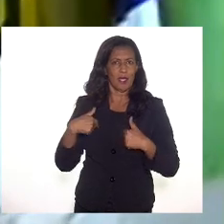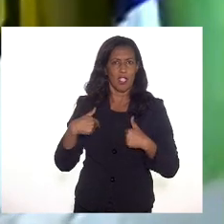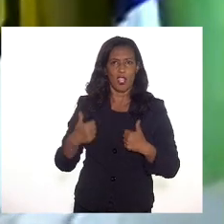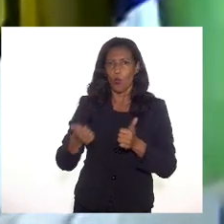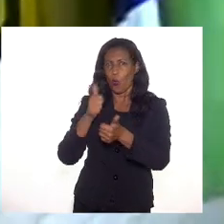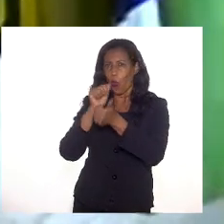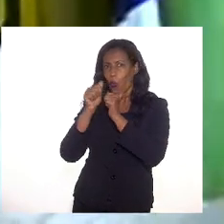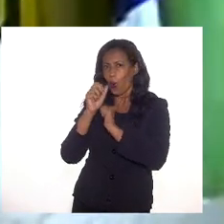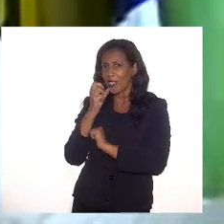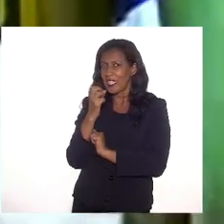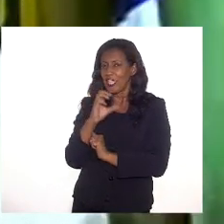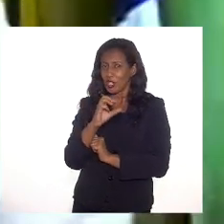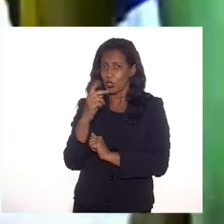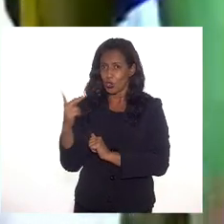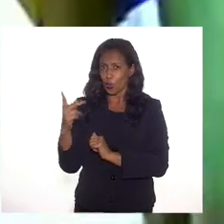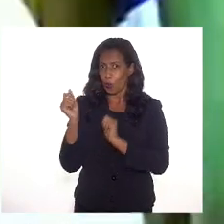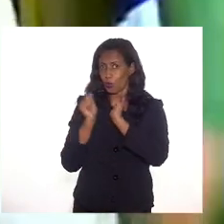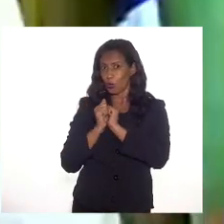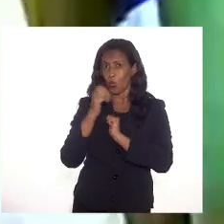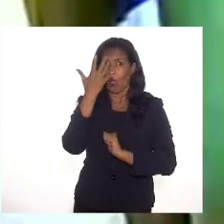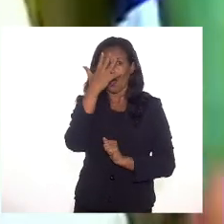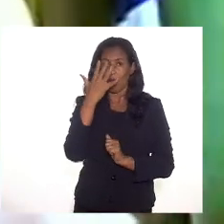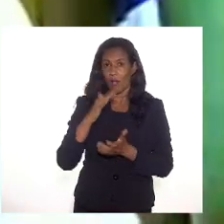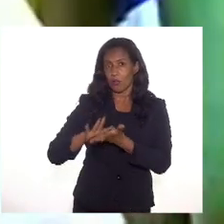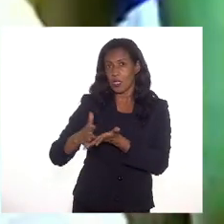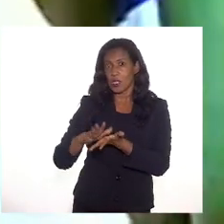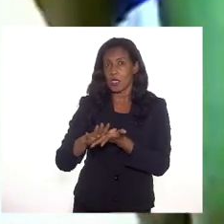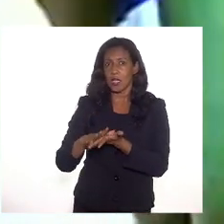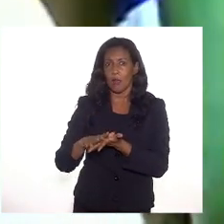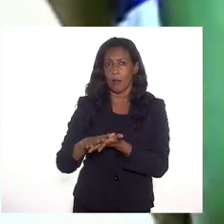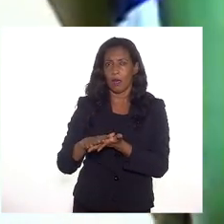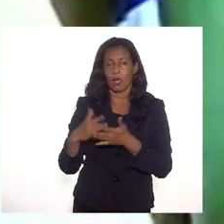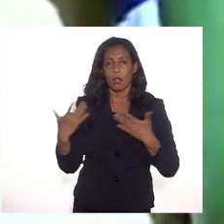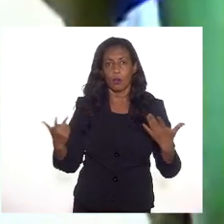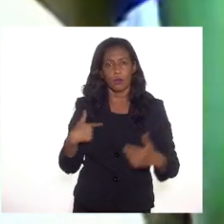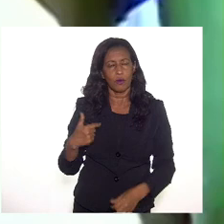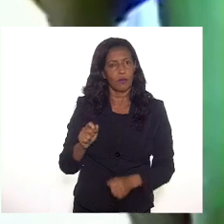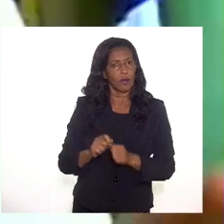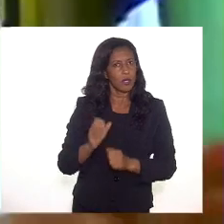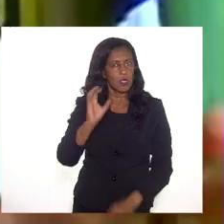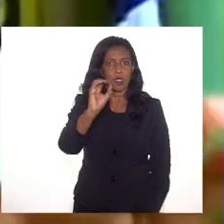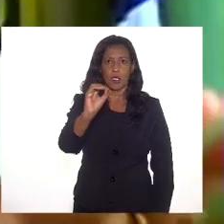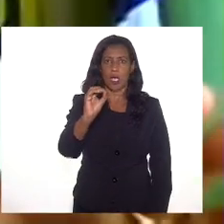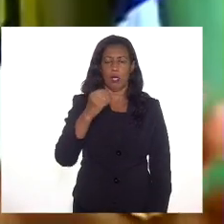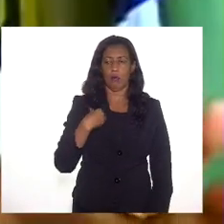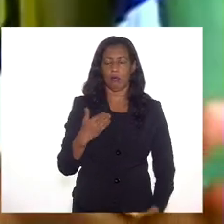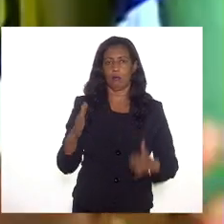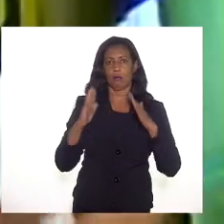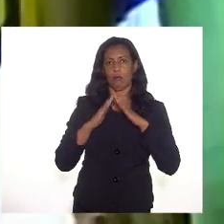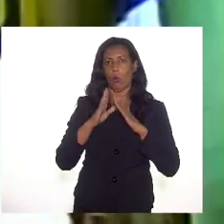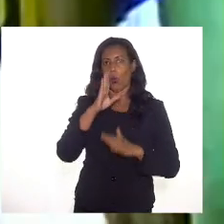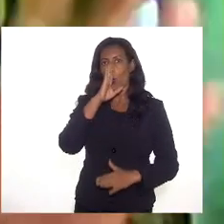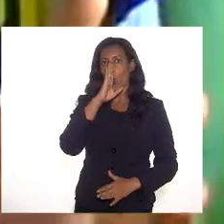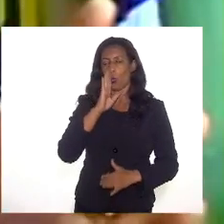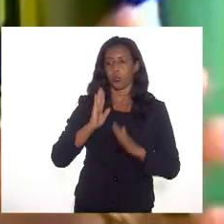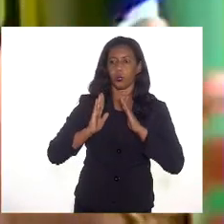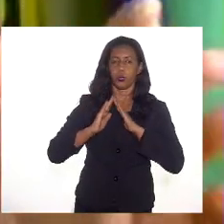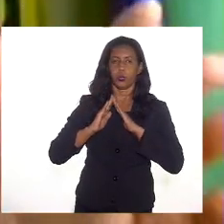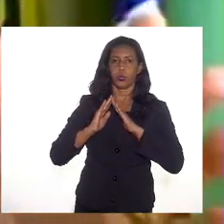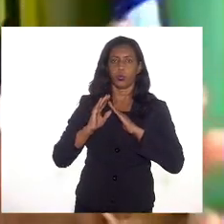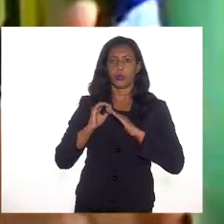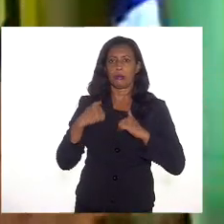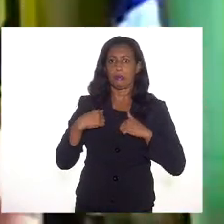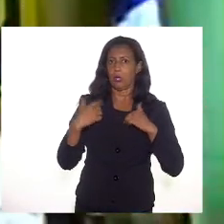cervejinha com o pessoal no samba. Sabe como eu faço isso? Zero, em nenhum momento, porque eu não quero correr esse risco